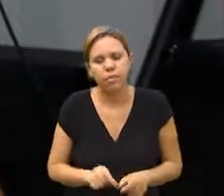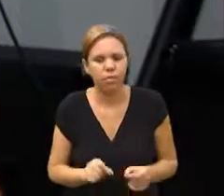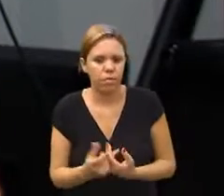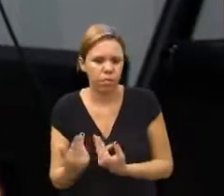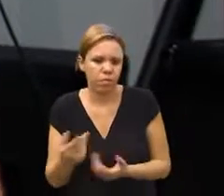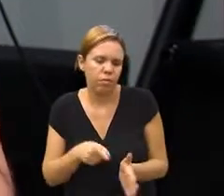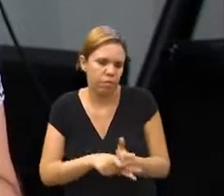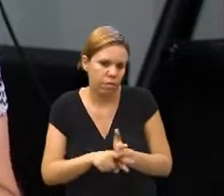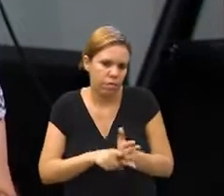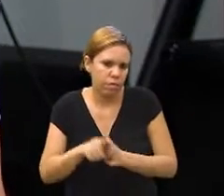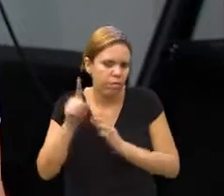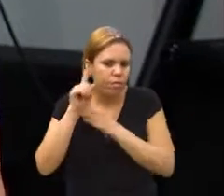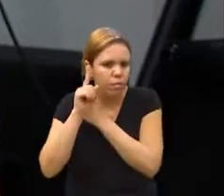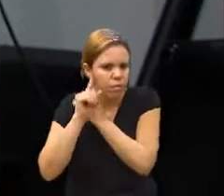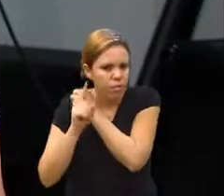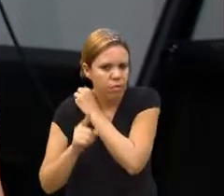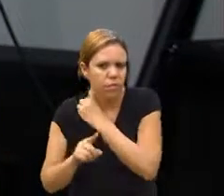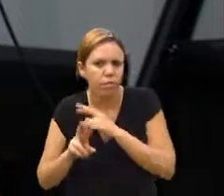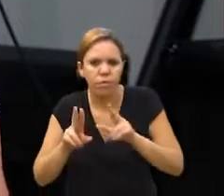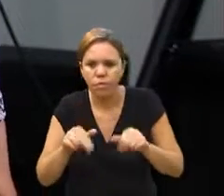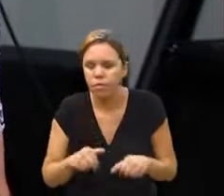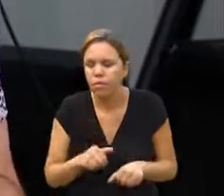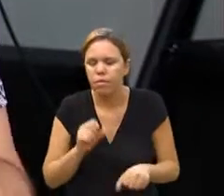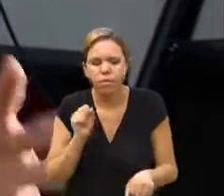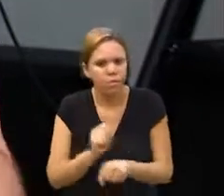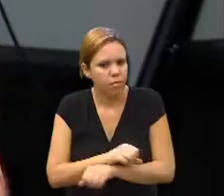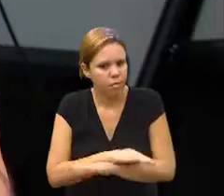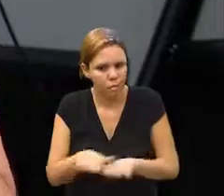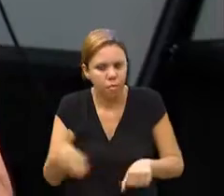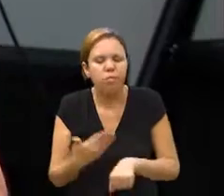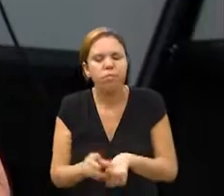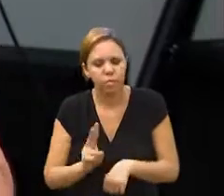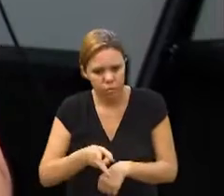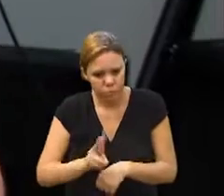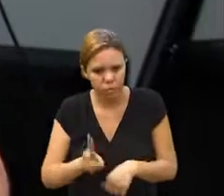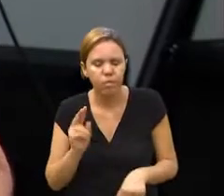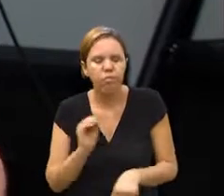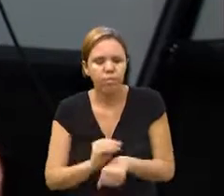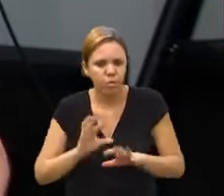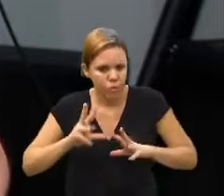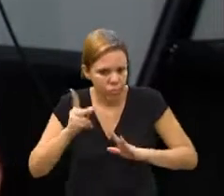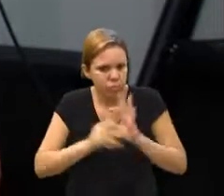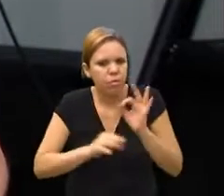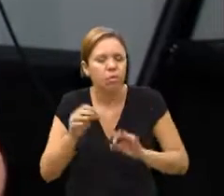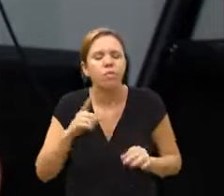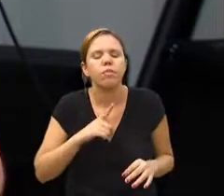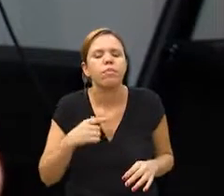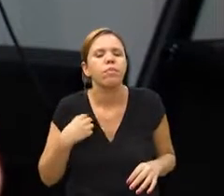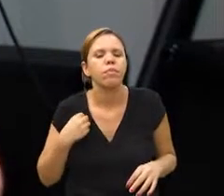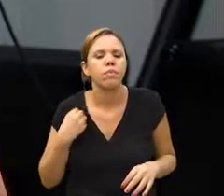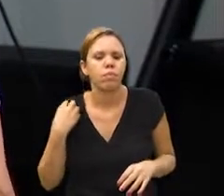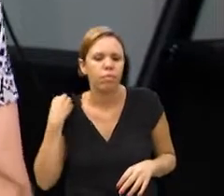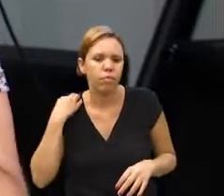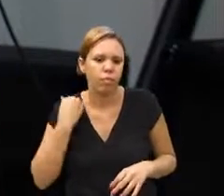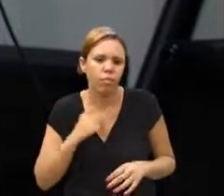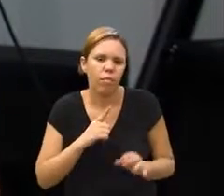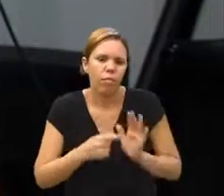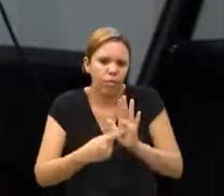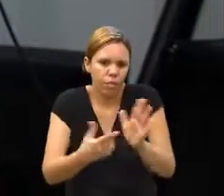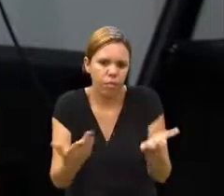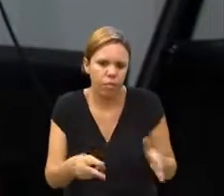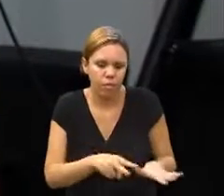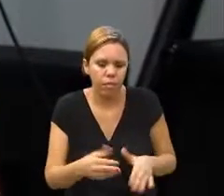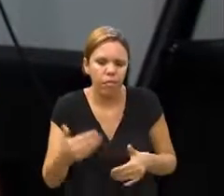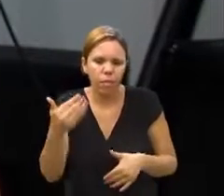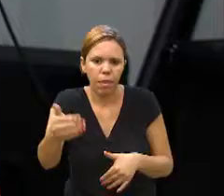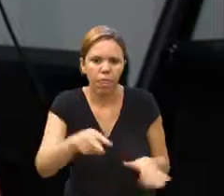estudo bastante todo dia e a gente nunca deixa de ensaiar junto, a gente cuida de todos os projetos que a gente tem. Então, tendo uma apresentação, por exemplo, a apresentação da